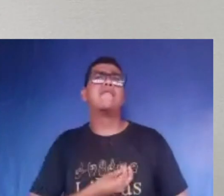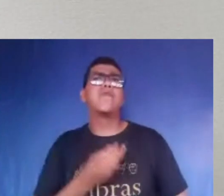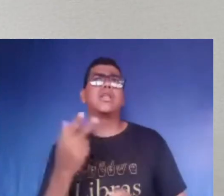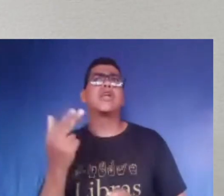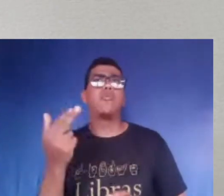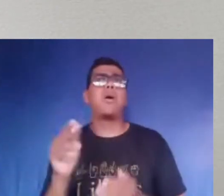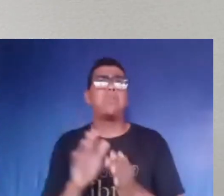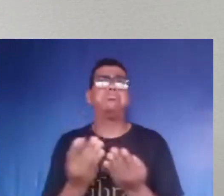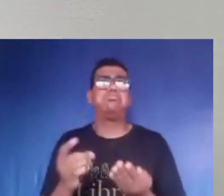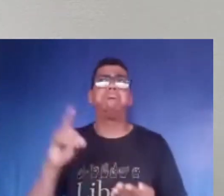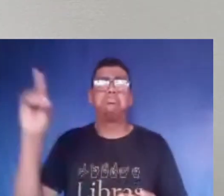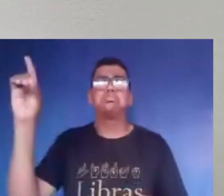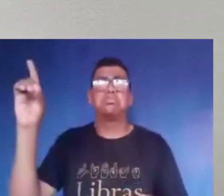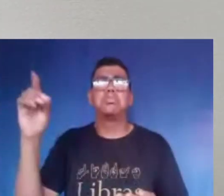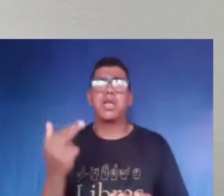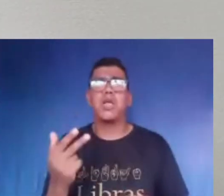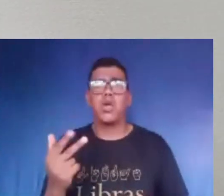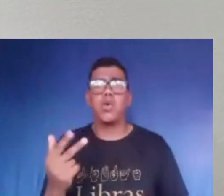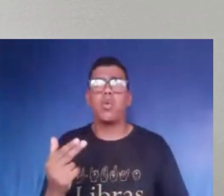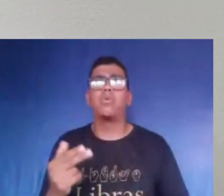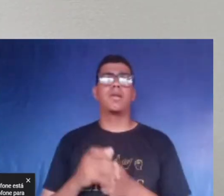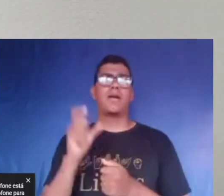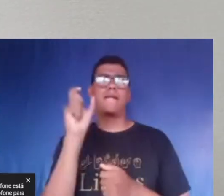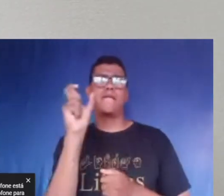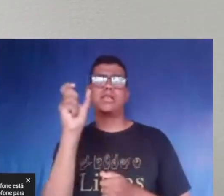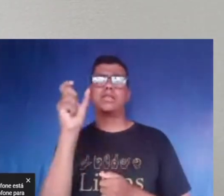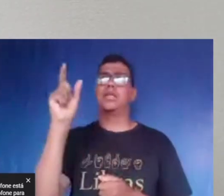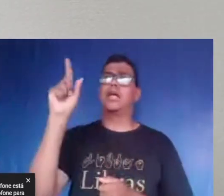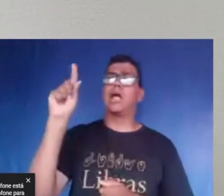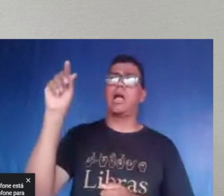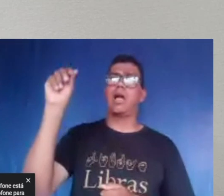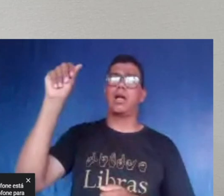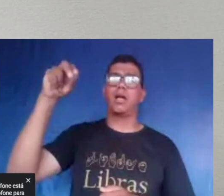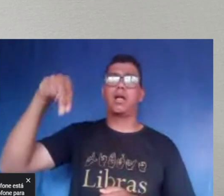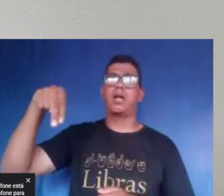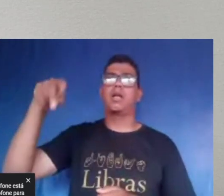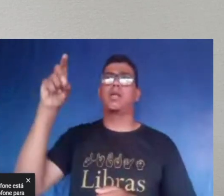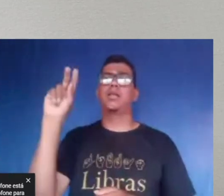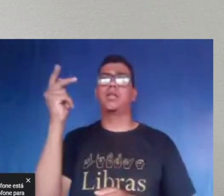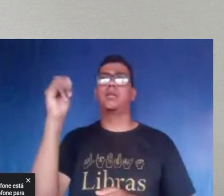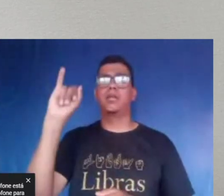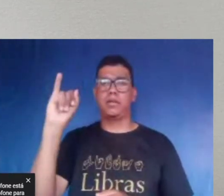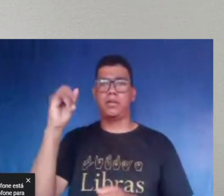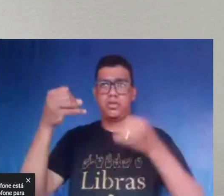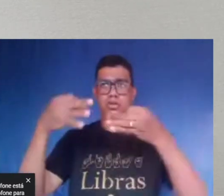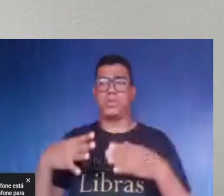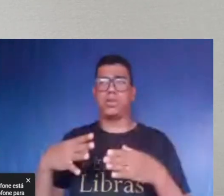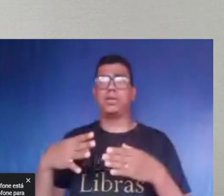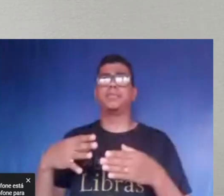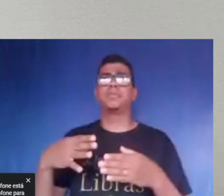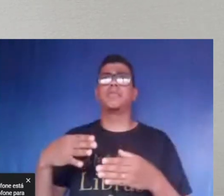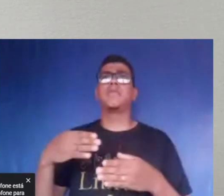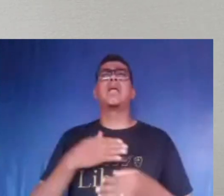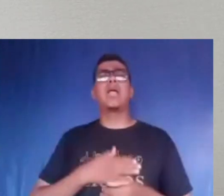Cristo, mas não o cristianismo. E ele falava isso em uma referência ao comportamento inadequado